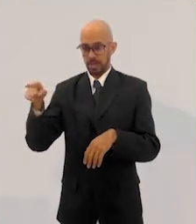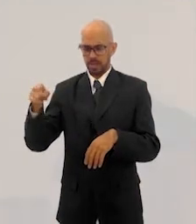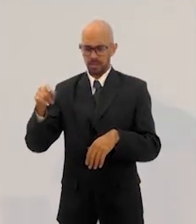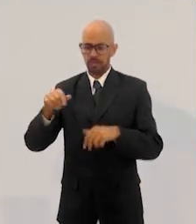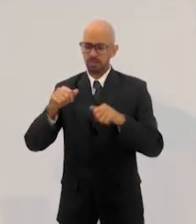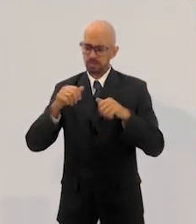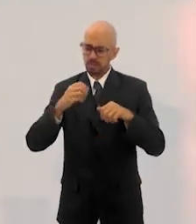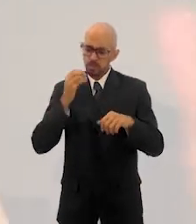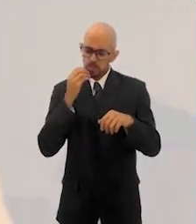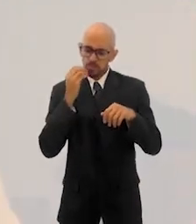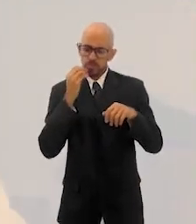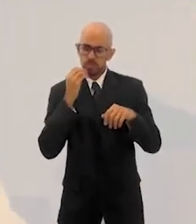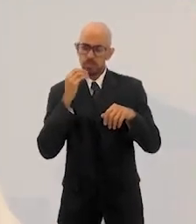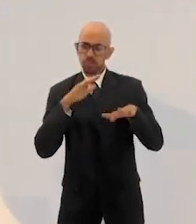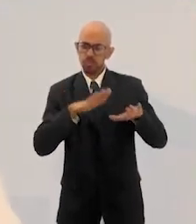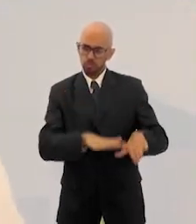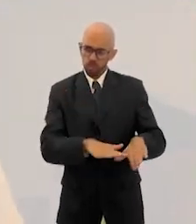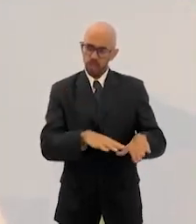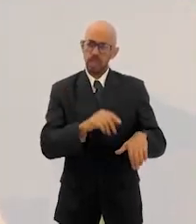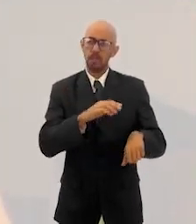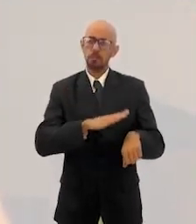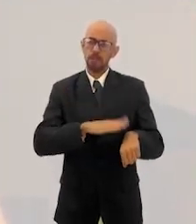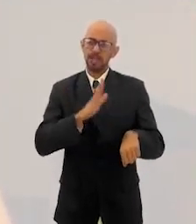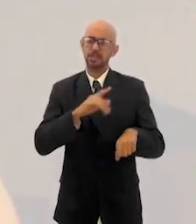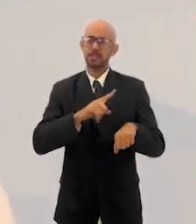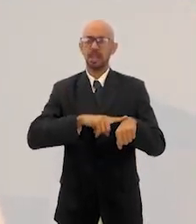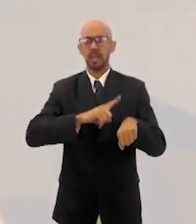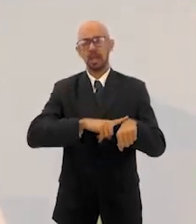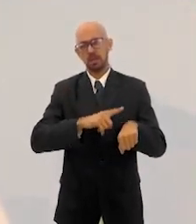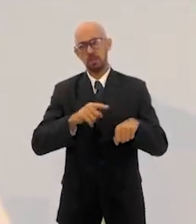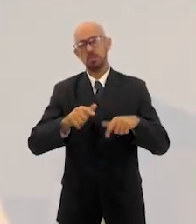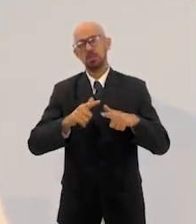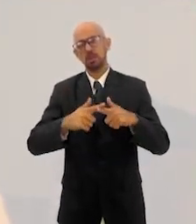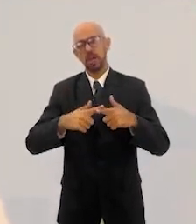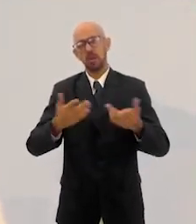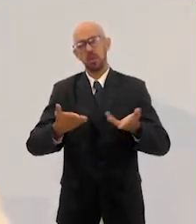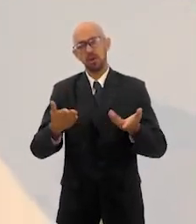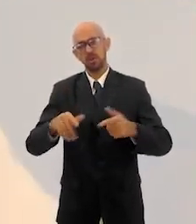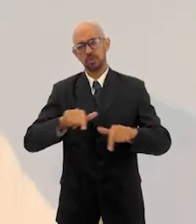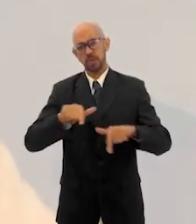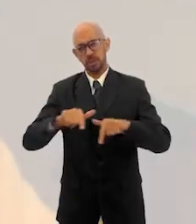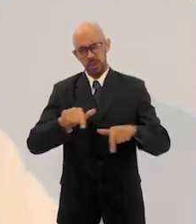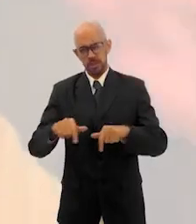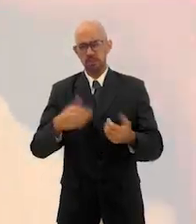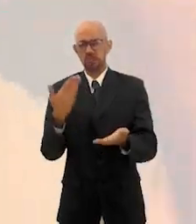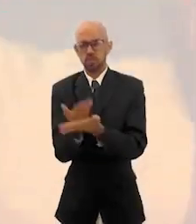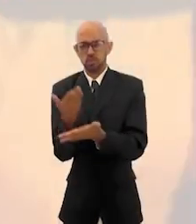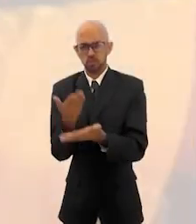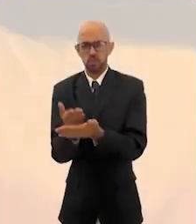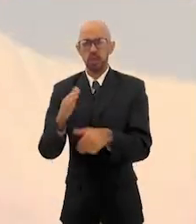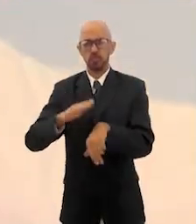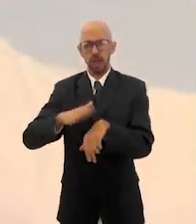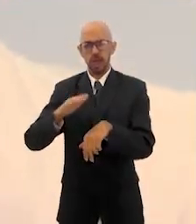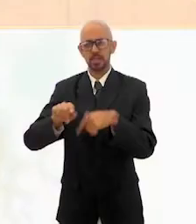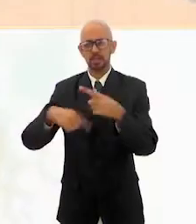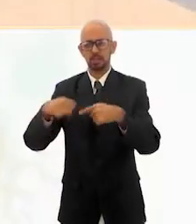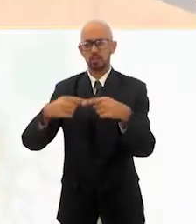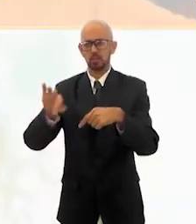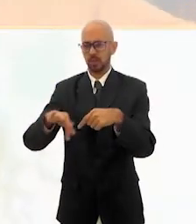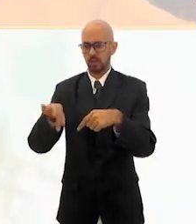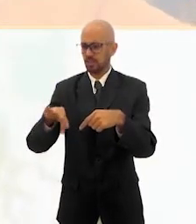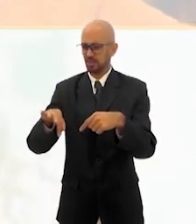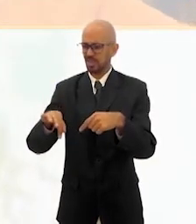quer ficar mais um tempo aí? Aproveita que agora ainda estou com, né, tô trabalhando, tenho uma grana aí, você precisa estudar mais um pouco, fazer uma faculdade. Eu